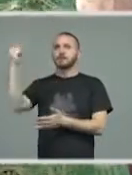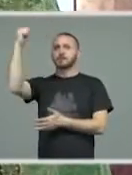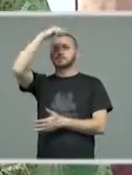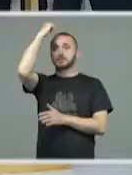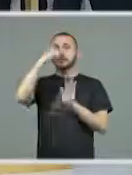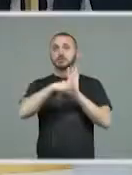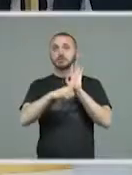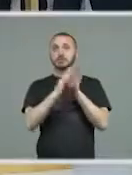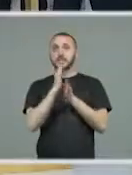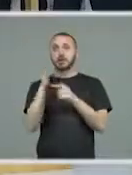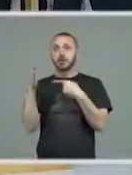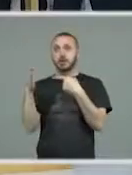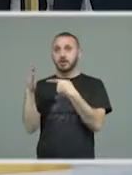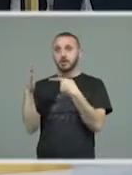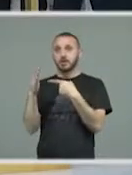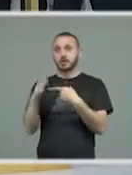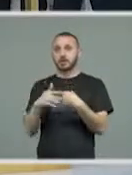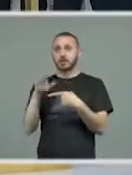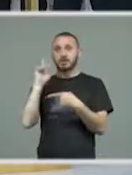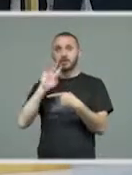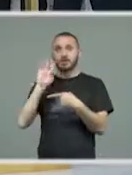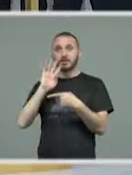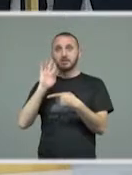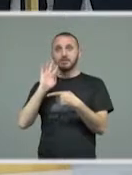mas antes, e olha que impressionante,